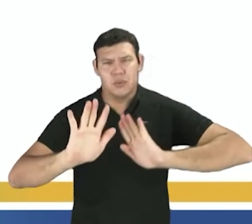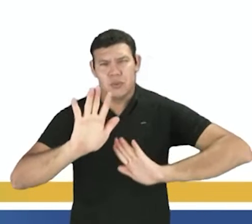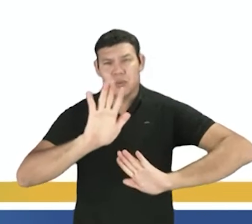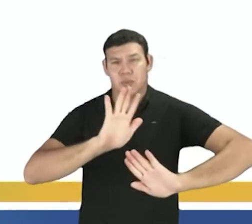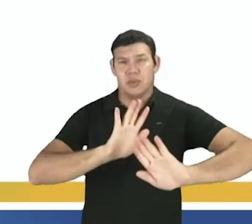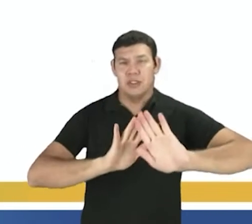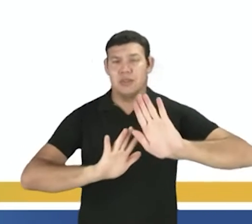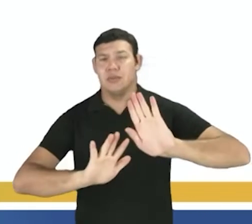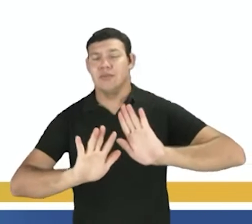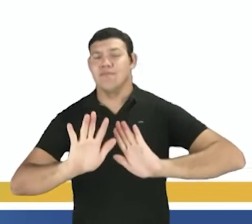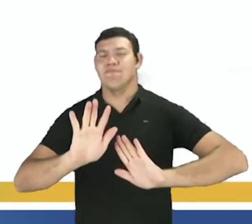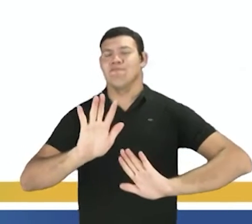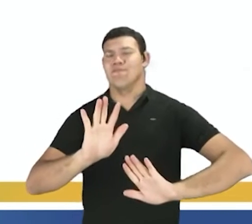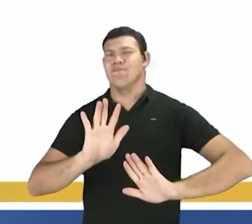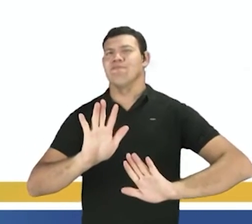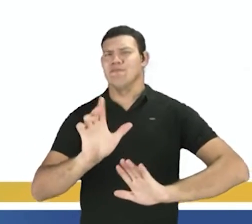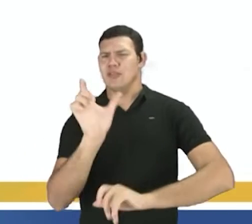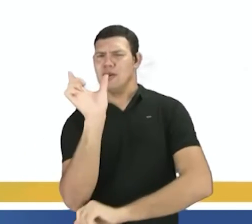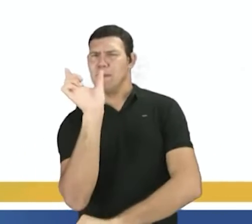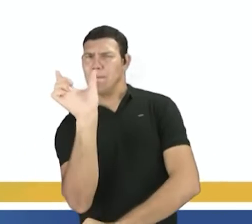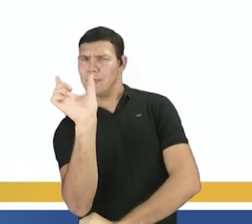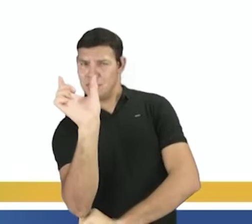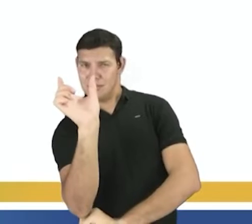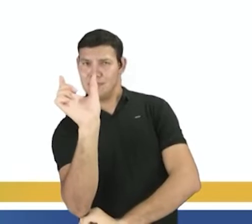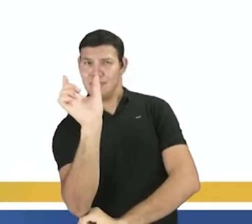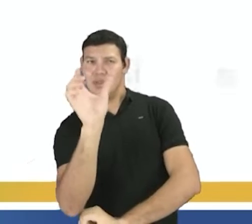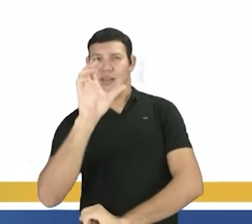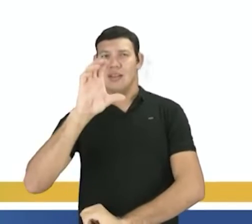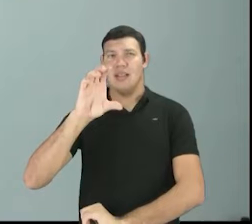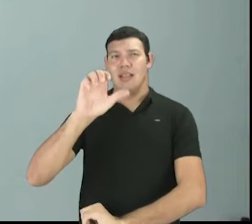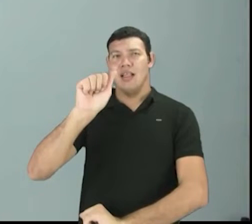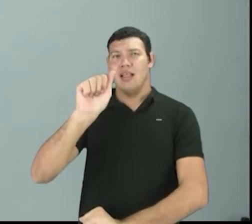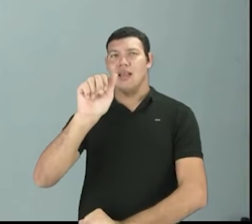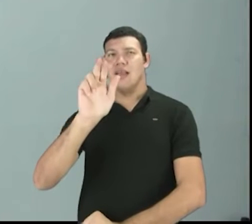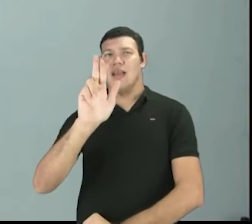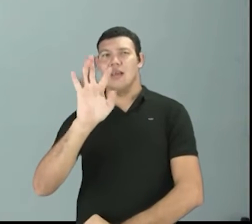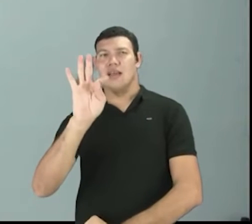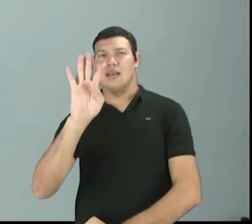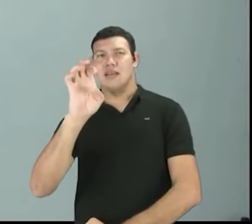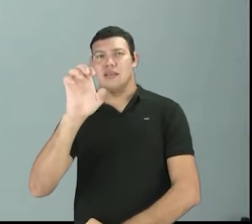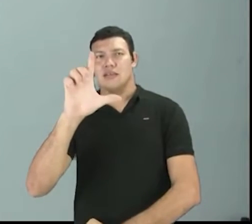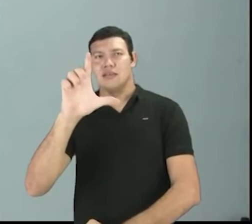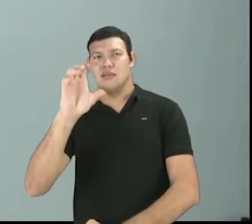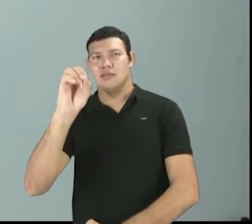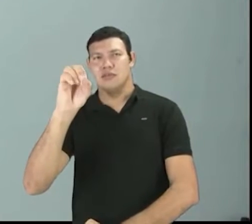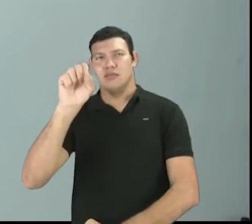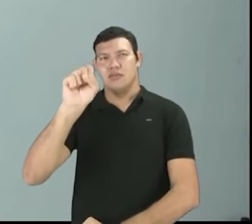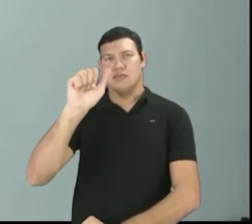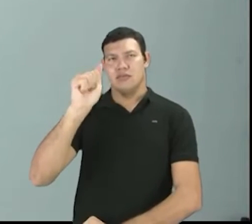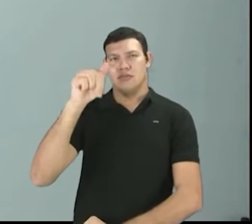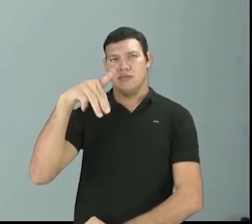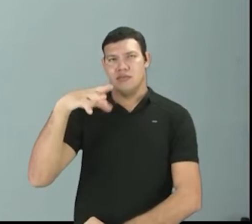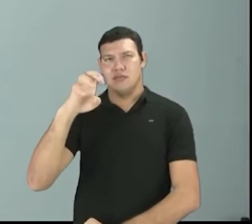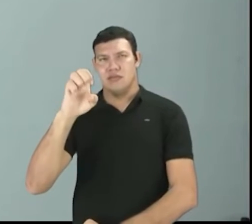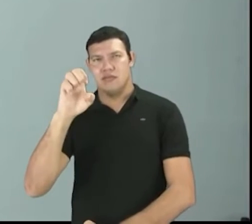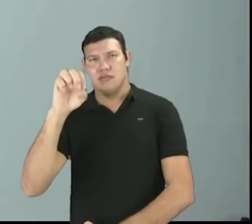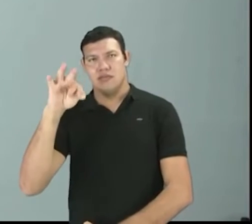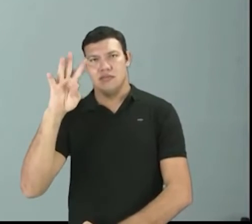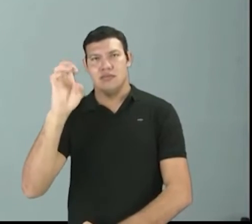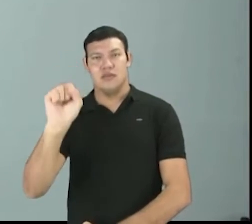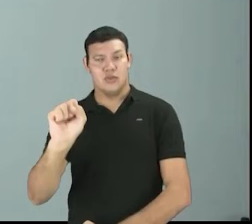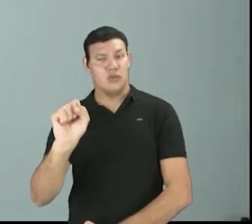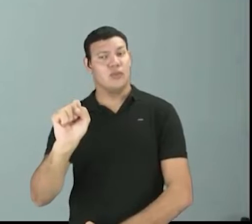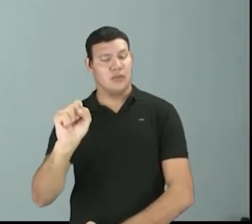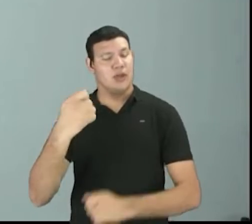quem não conhece a palavra, cautelosamente se refere a uma atitude que a gente tem que